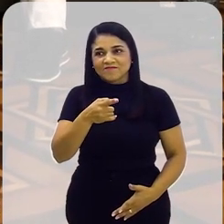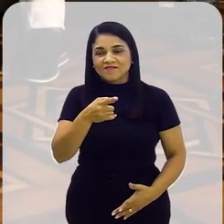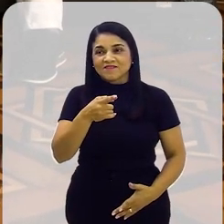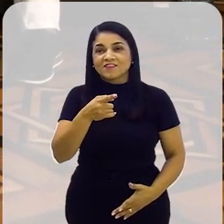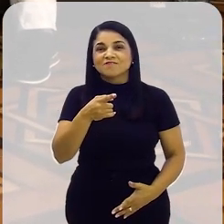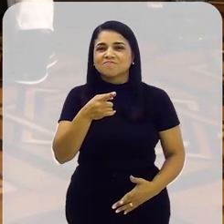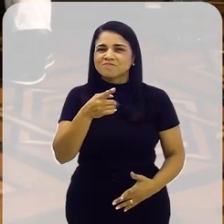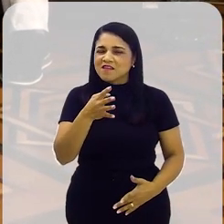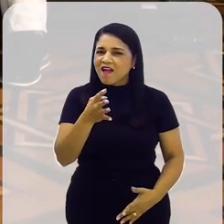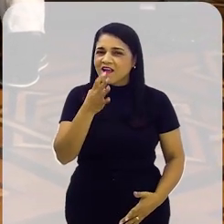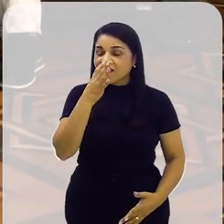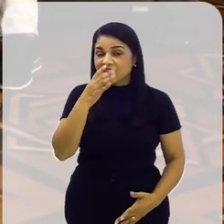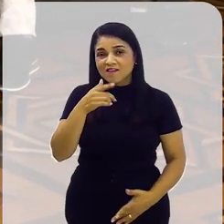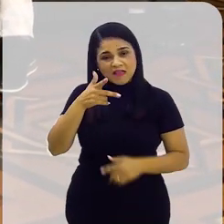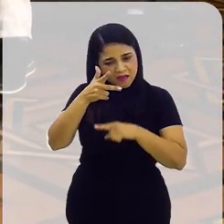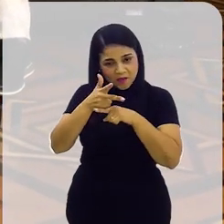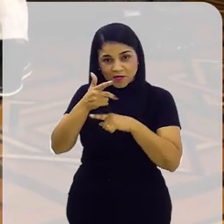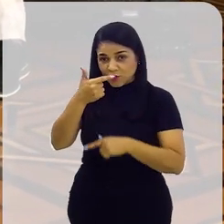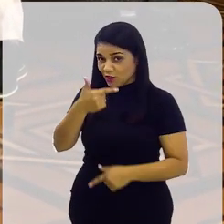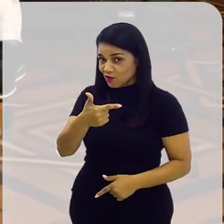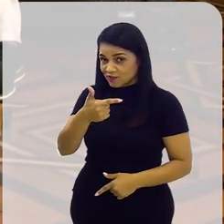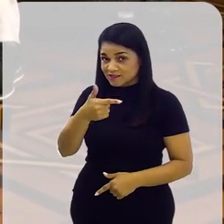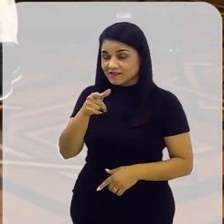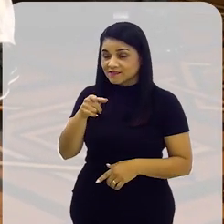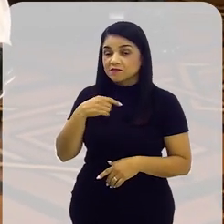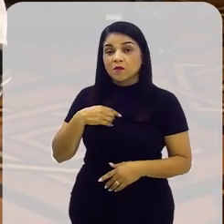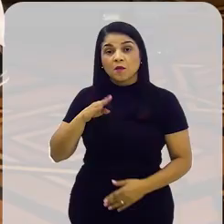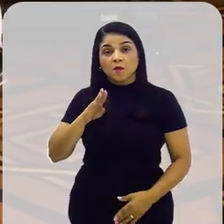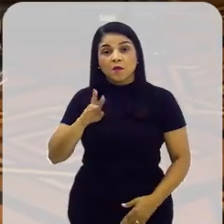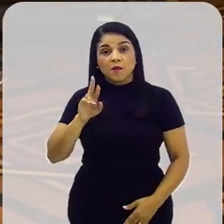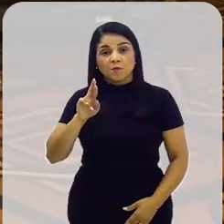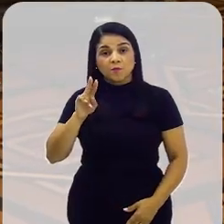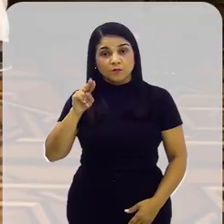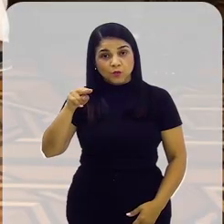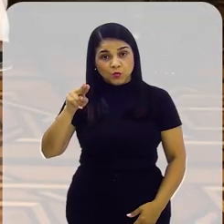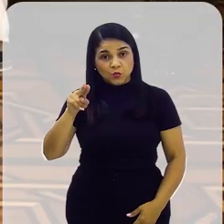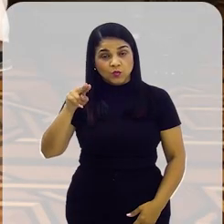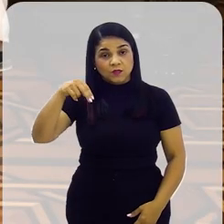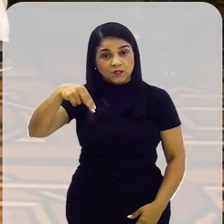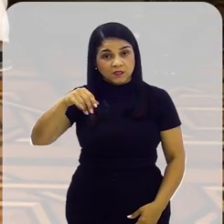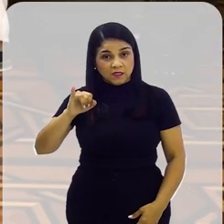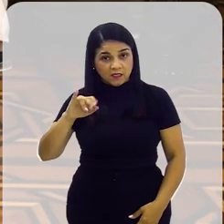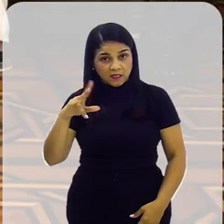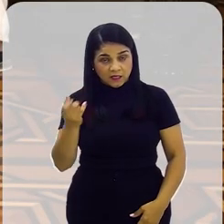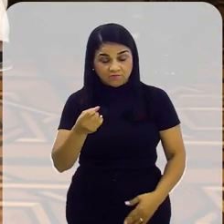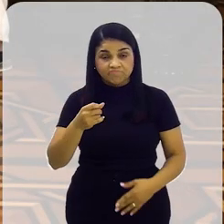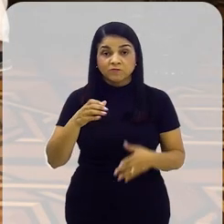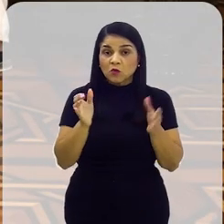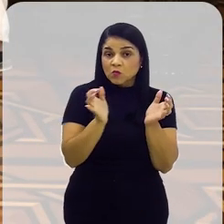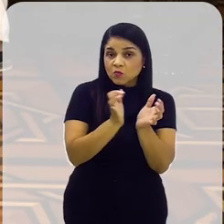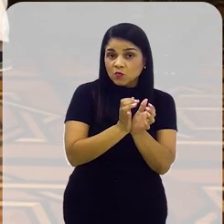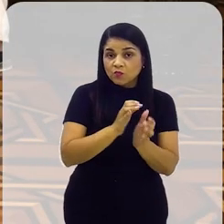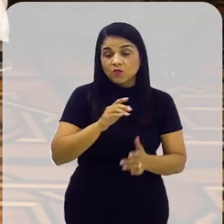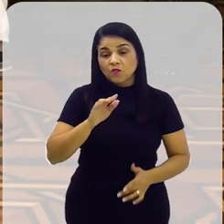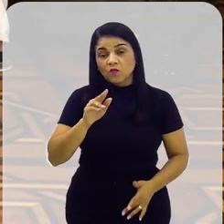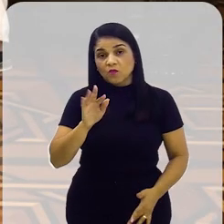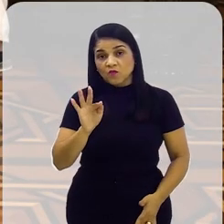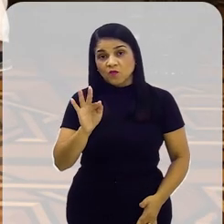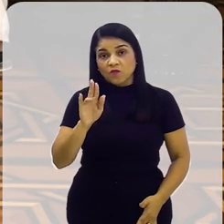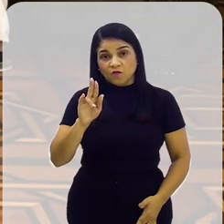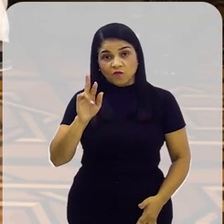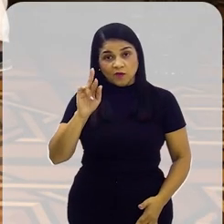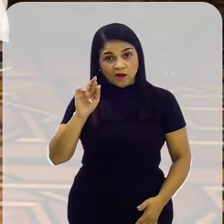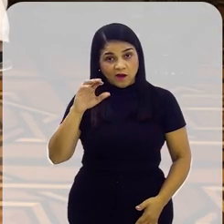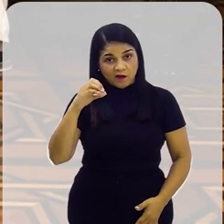dois. Que coisa impressionante. Bruninha vai na Furacão 2000, mas na verdade a cantora